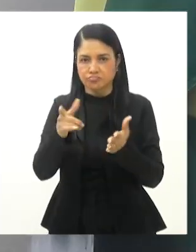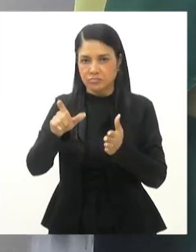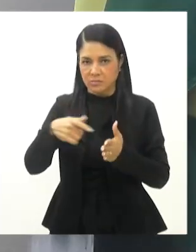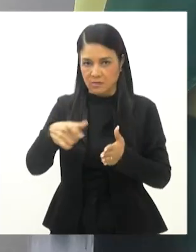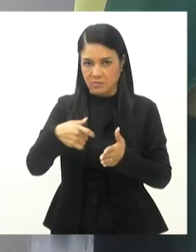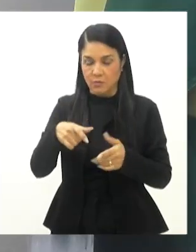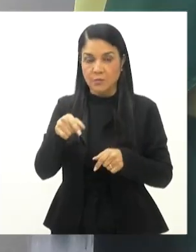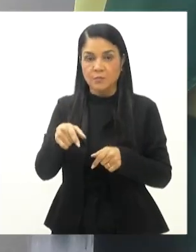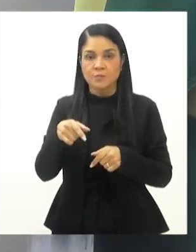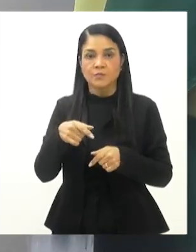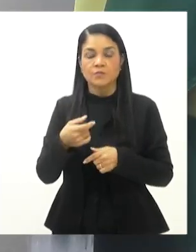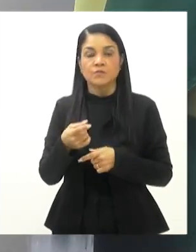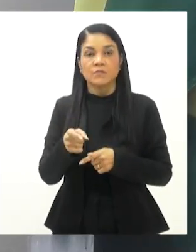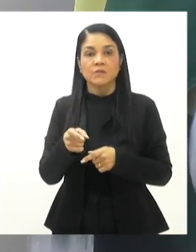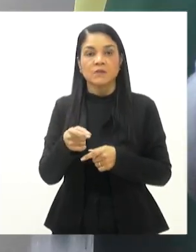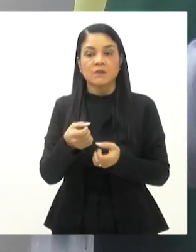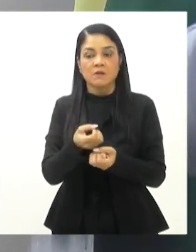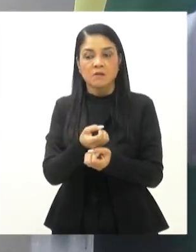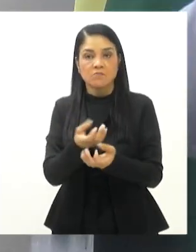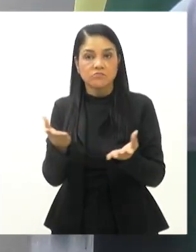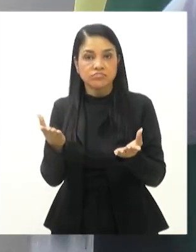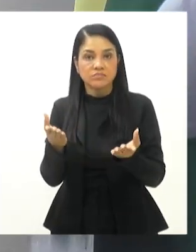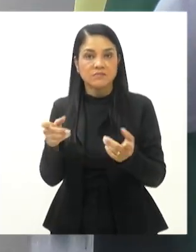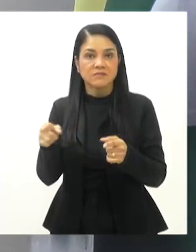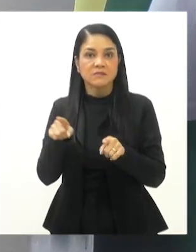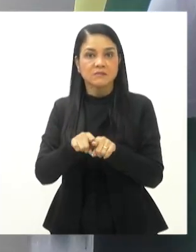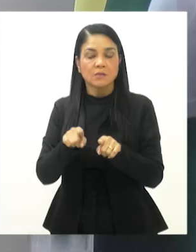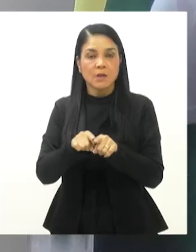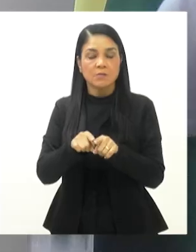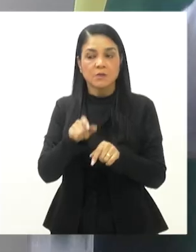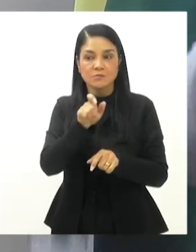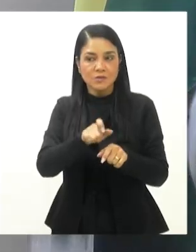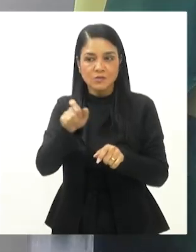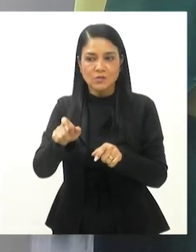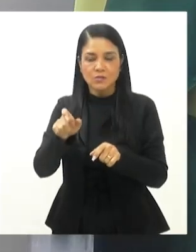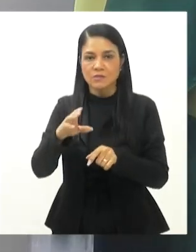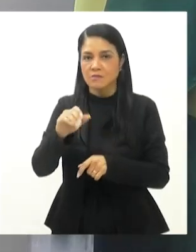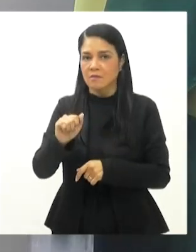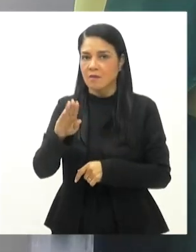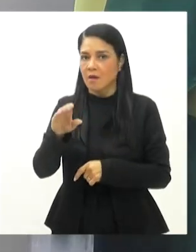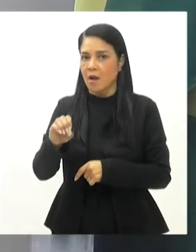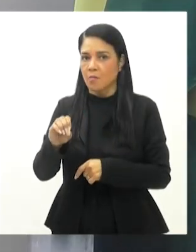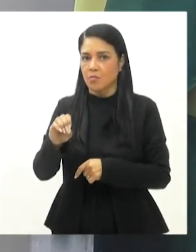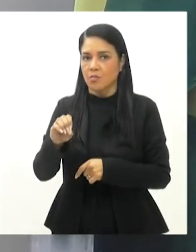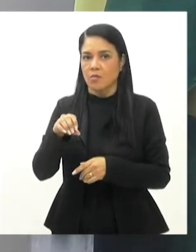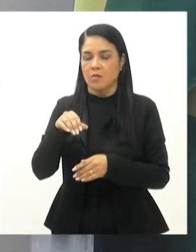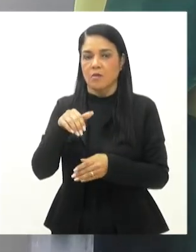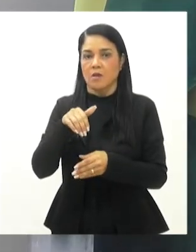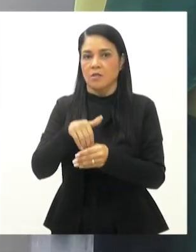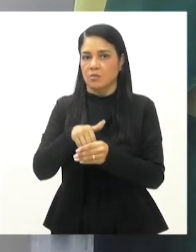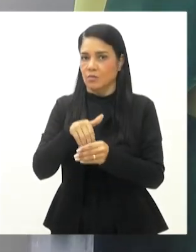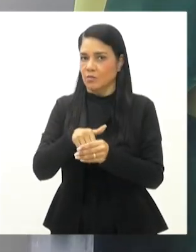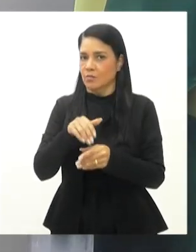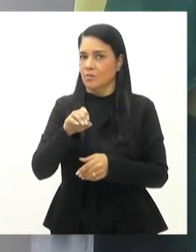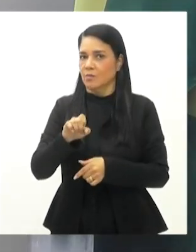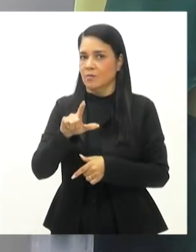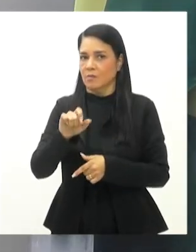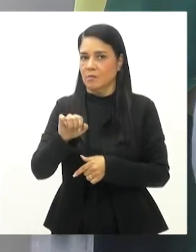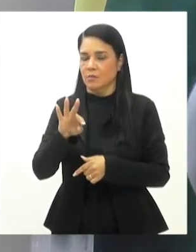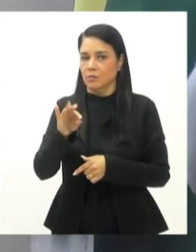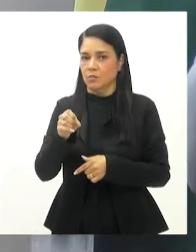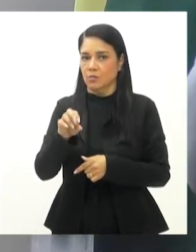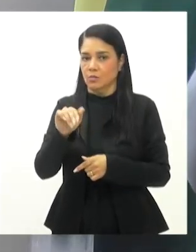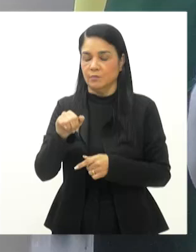estavam entregando inclusive para cabos eleitorais, né? Então, o acompanhamento e